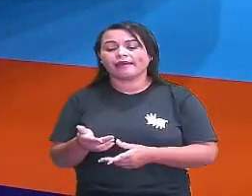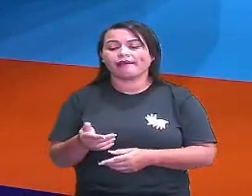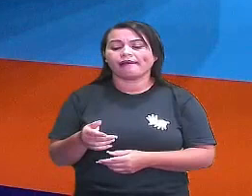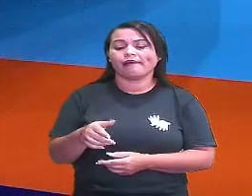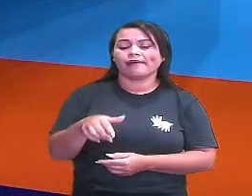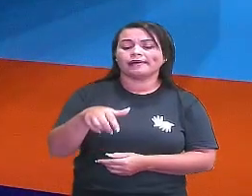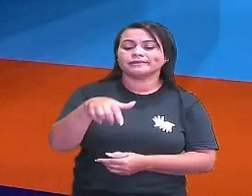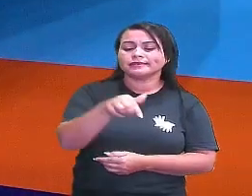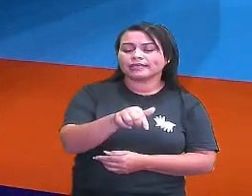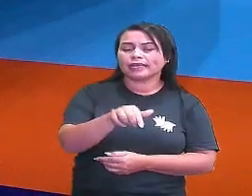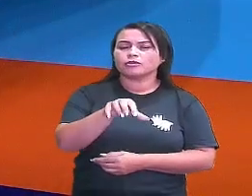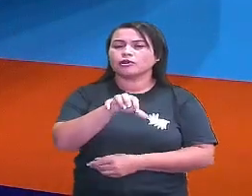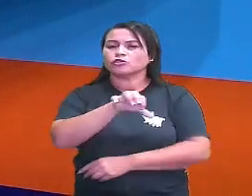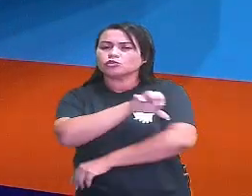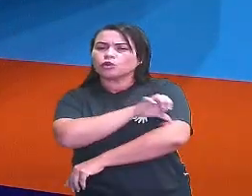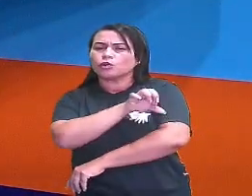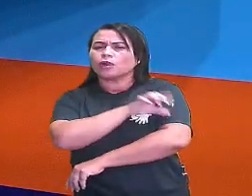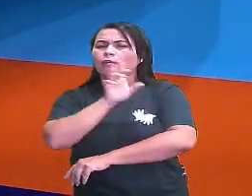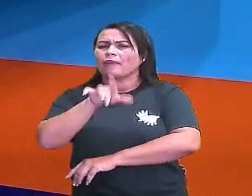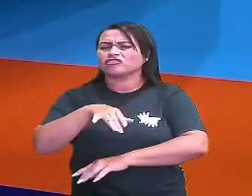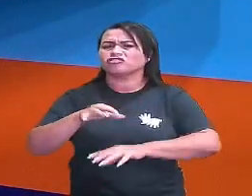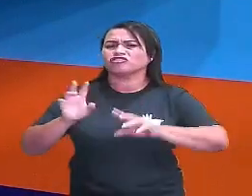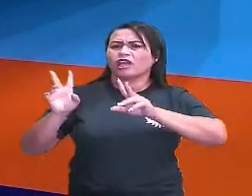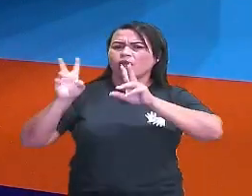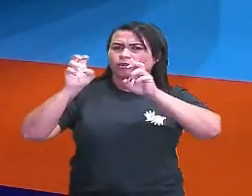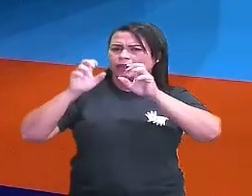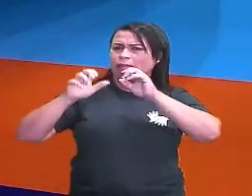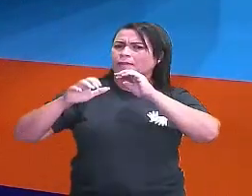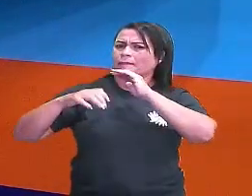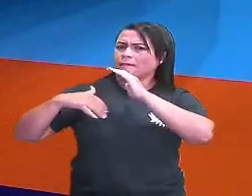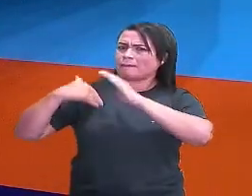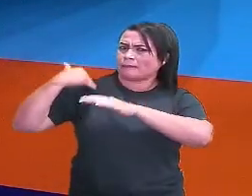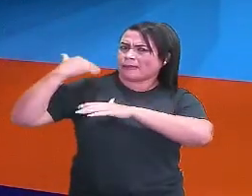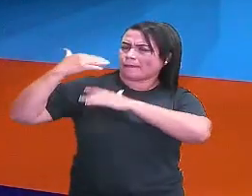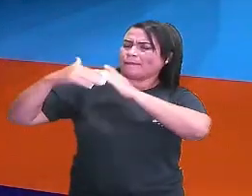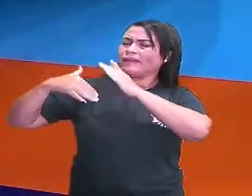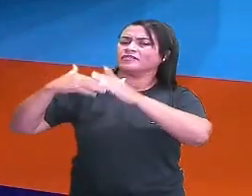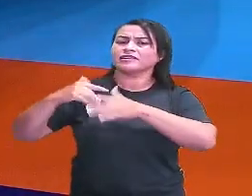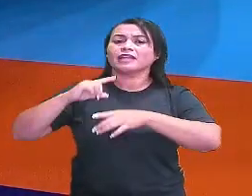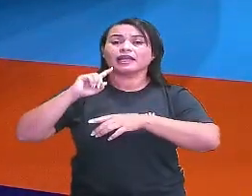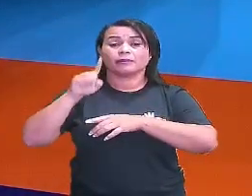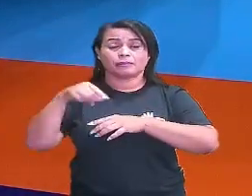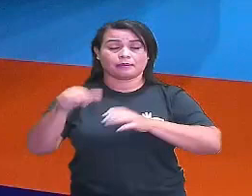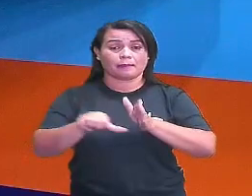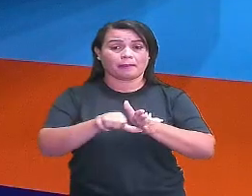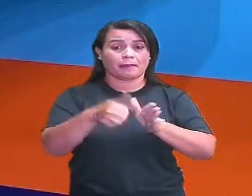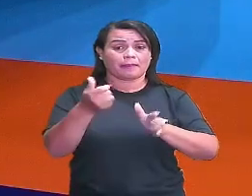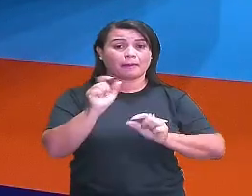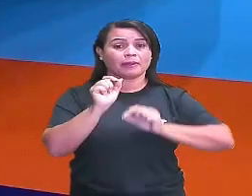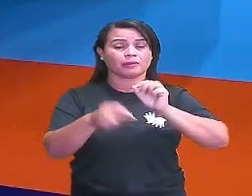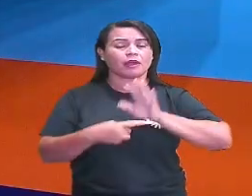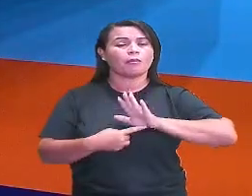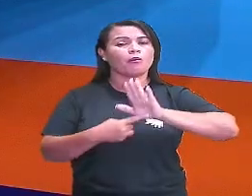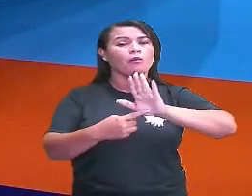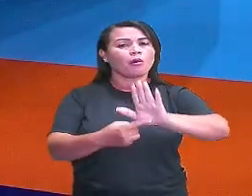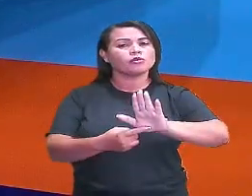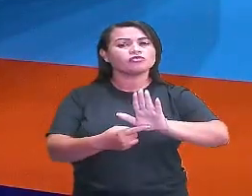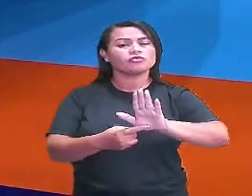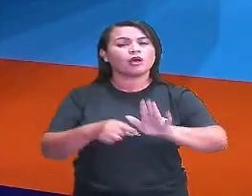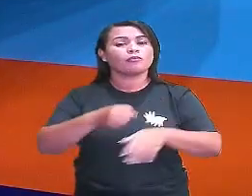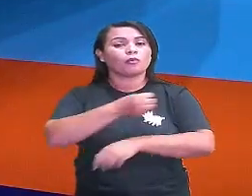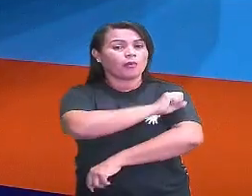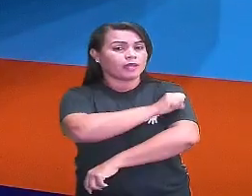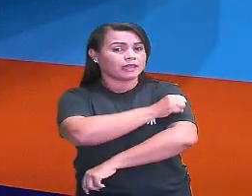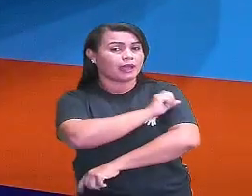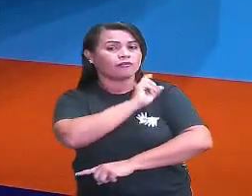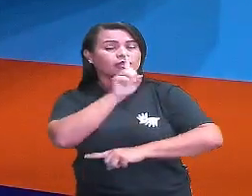porque esse tema já é bem mais avançado lá no 9º ano. Então eu quero trazer primeiramente essa ideia para o 8º ano